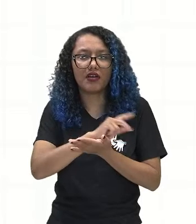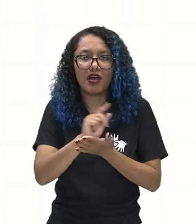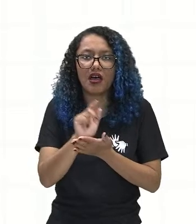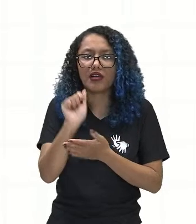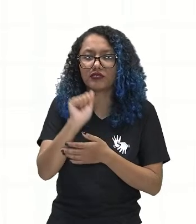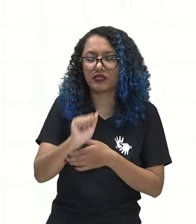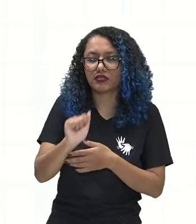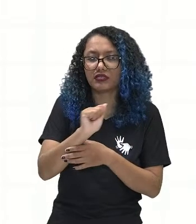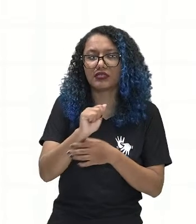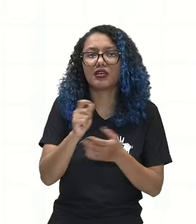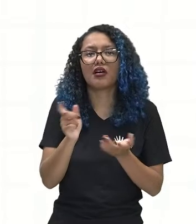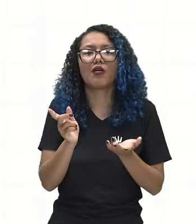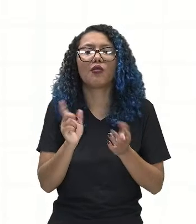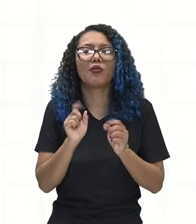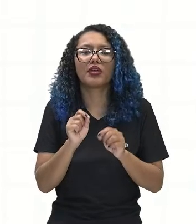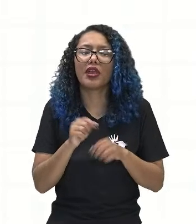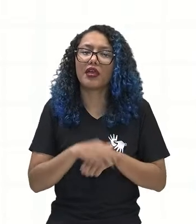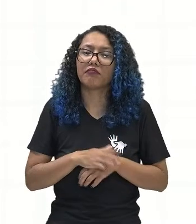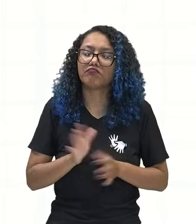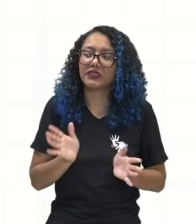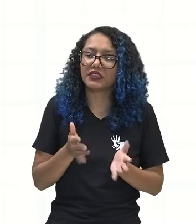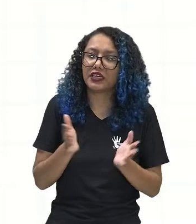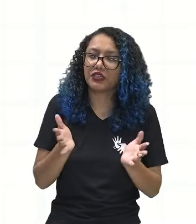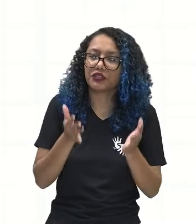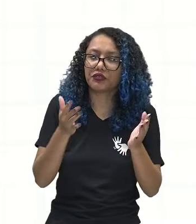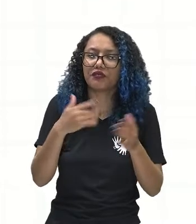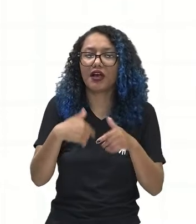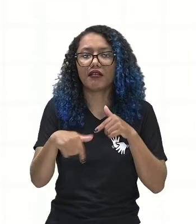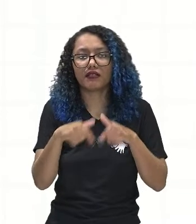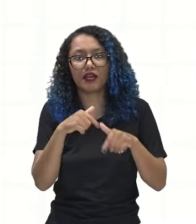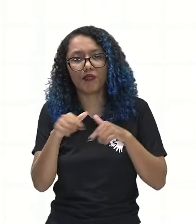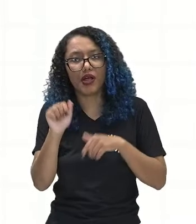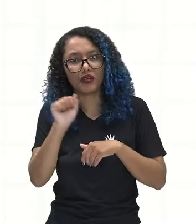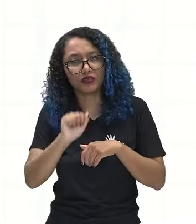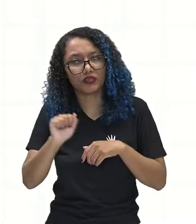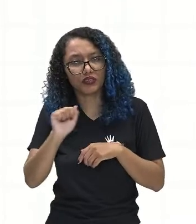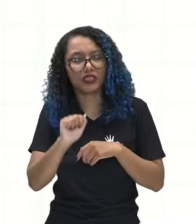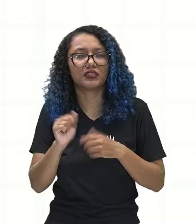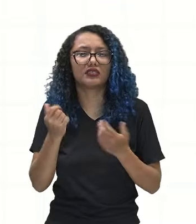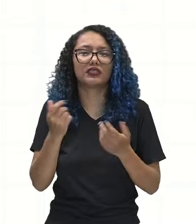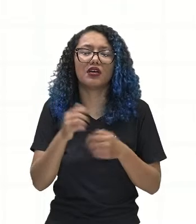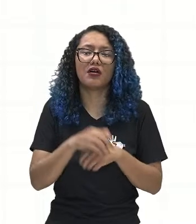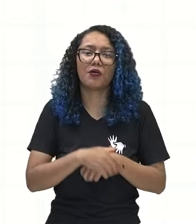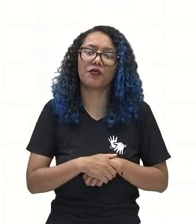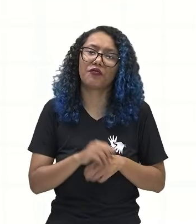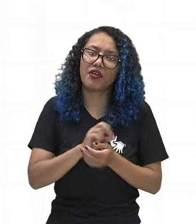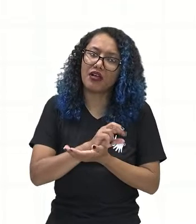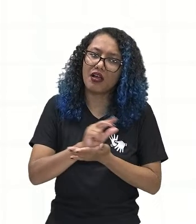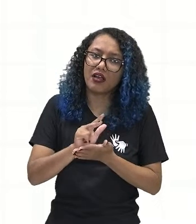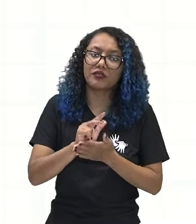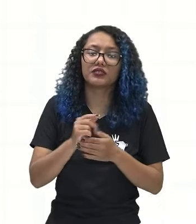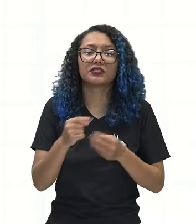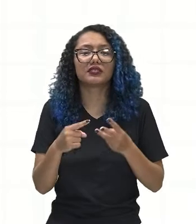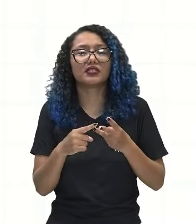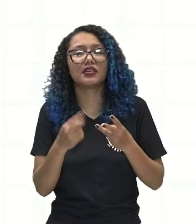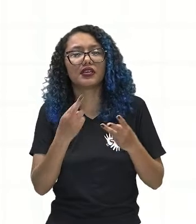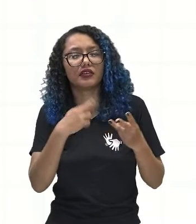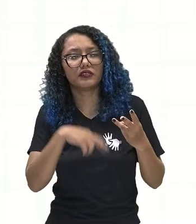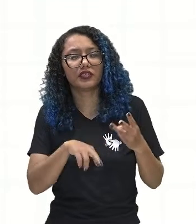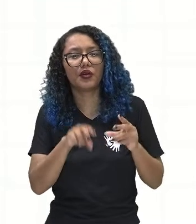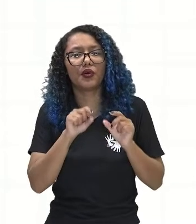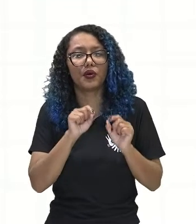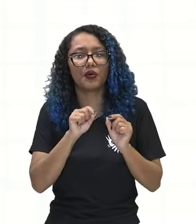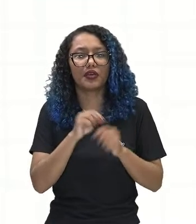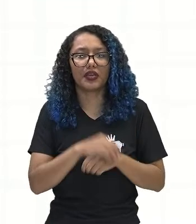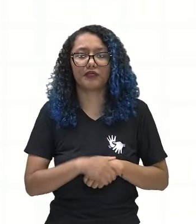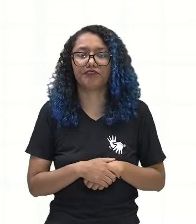ONGs trabalham em prol da questão ideológica, as associações, né? E na questão religiosa, atraindo